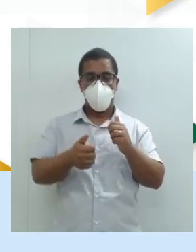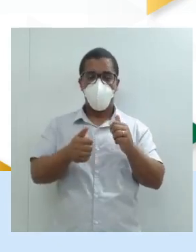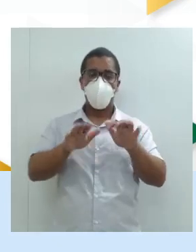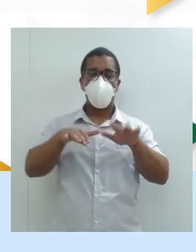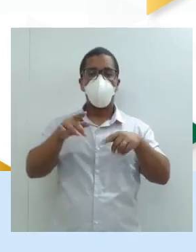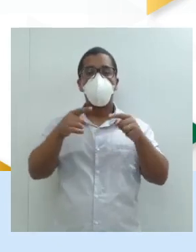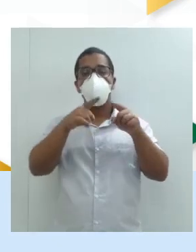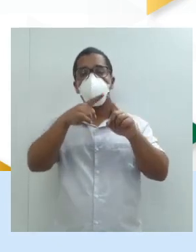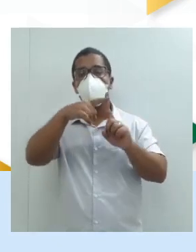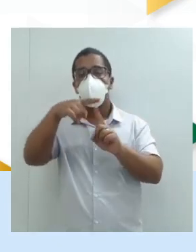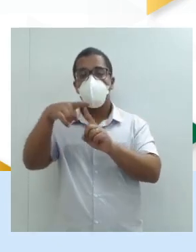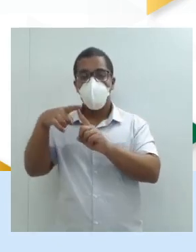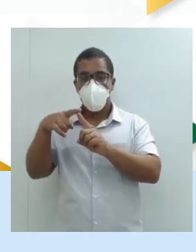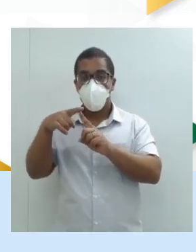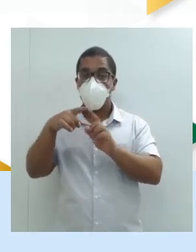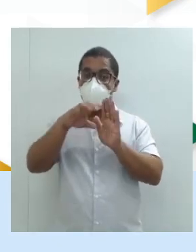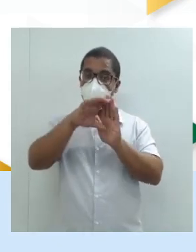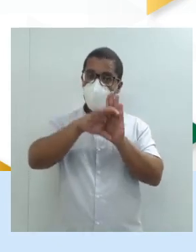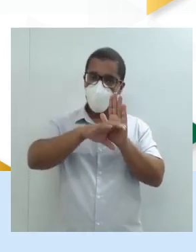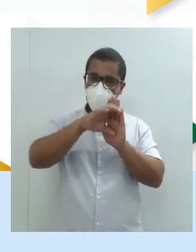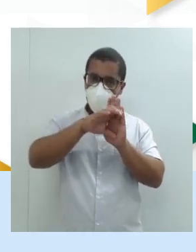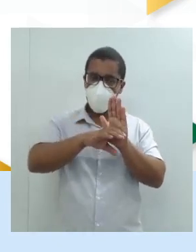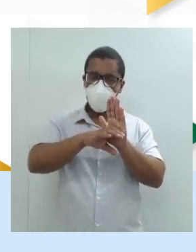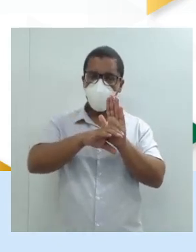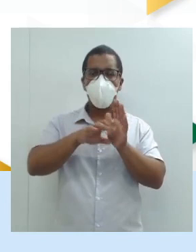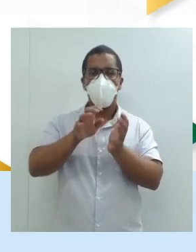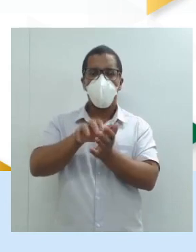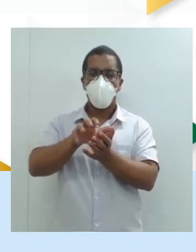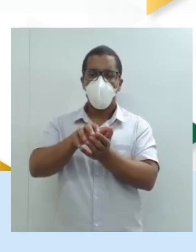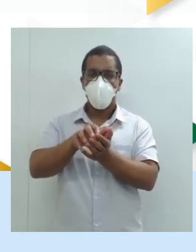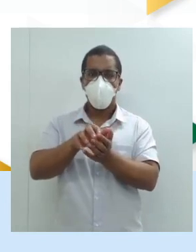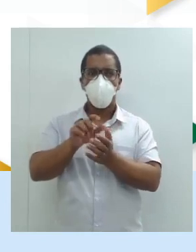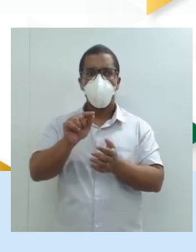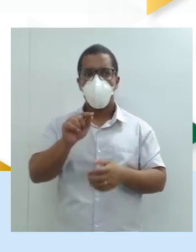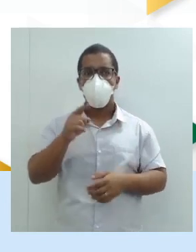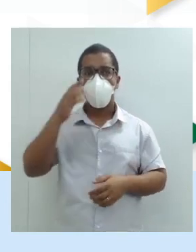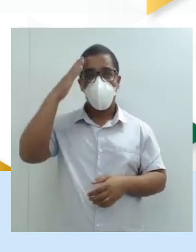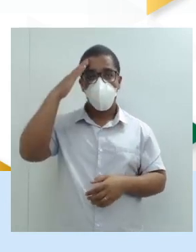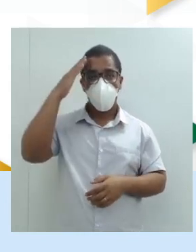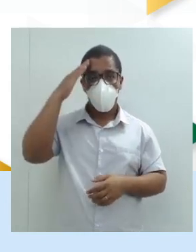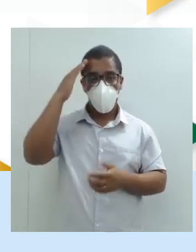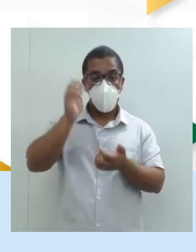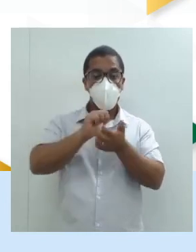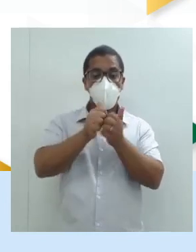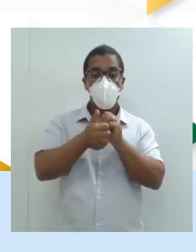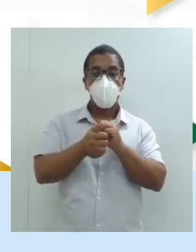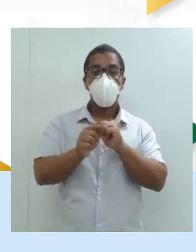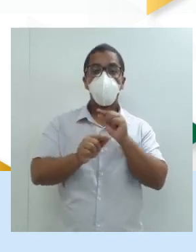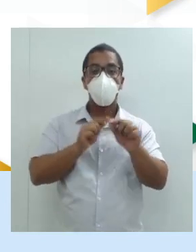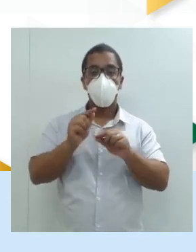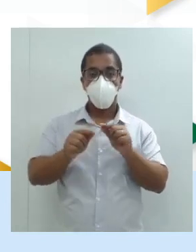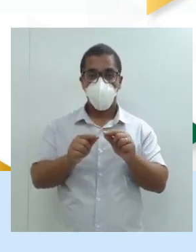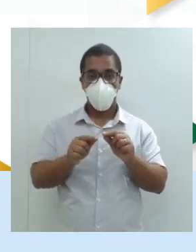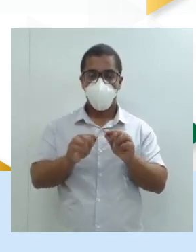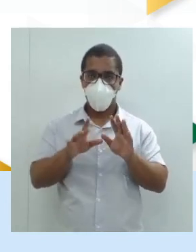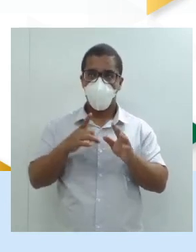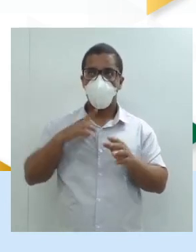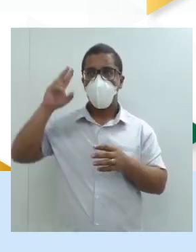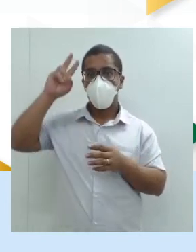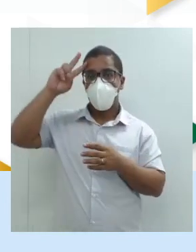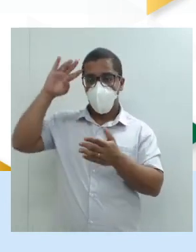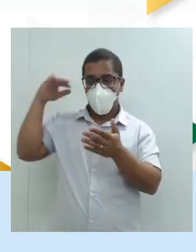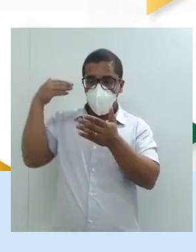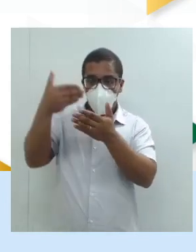com o novo currículo de Pernambuco, né? São eles os saberes sobre os esportes, então essa questão da historicidade,